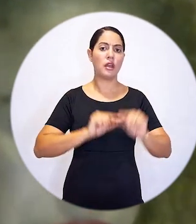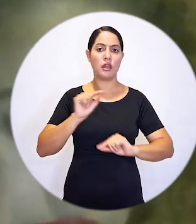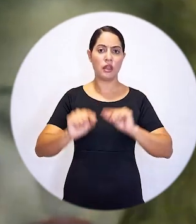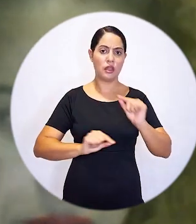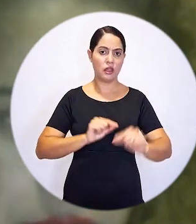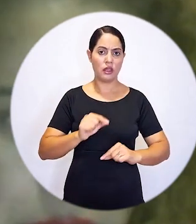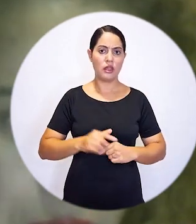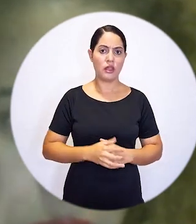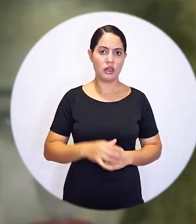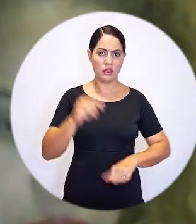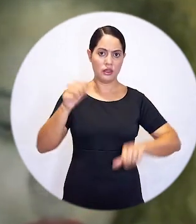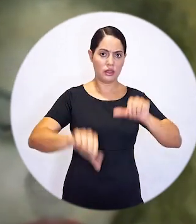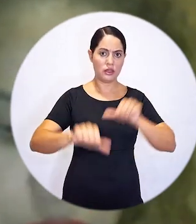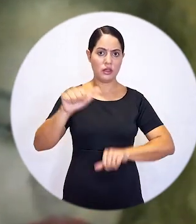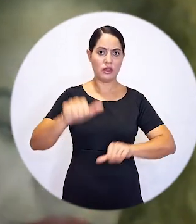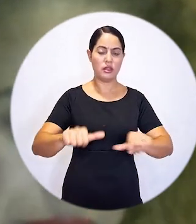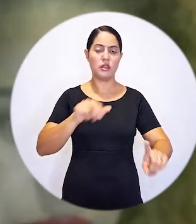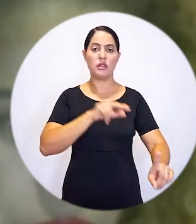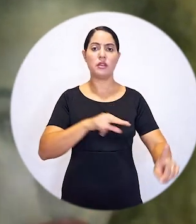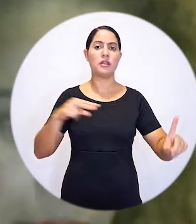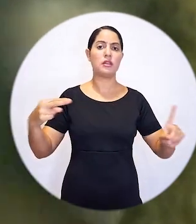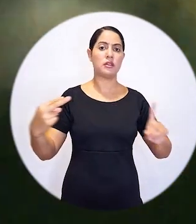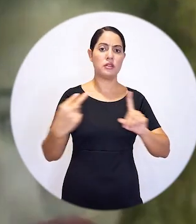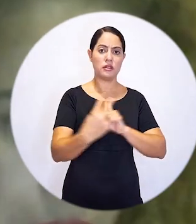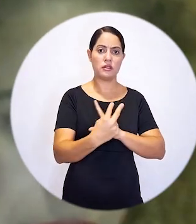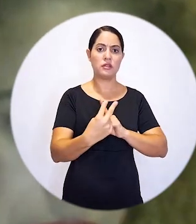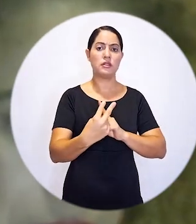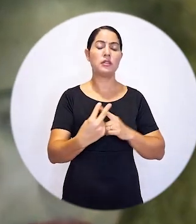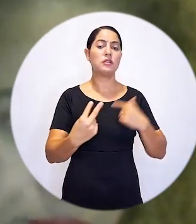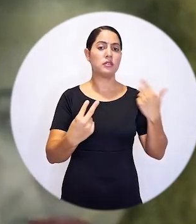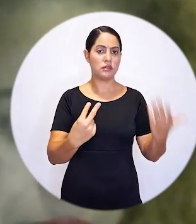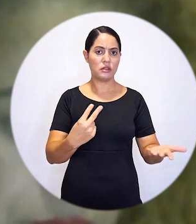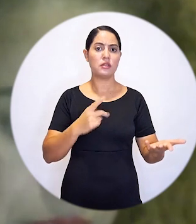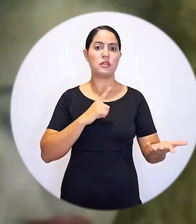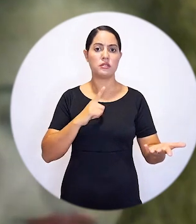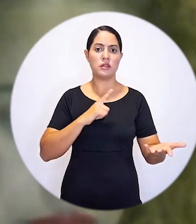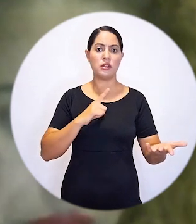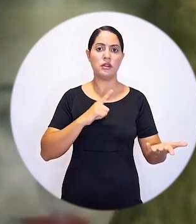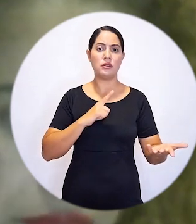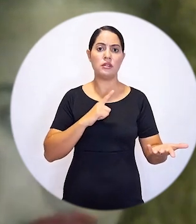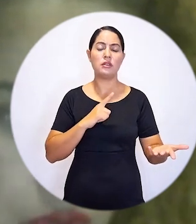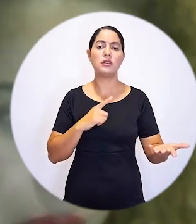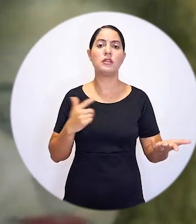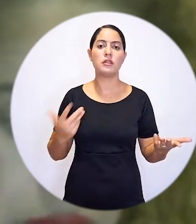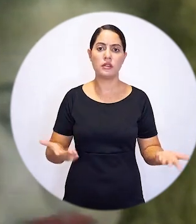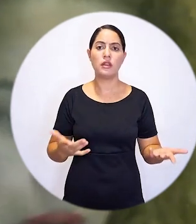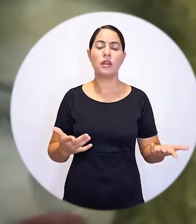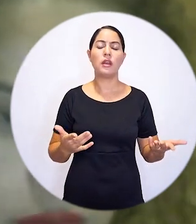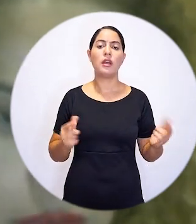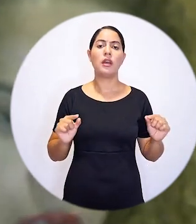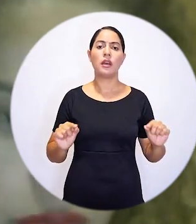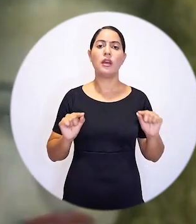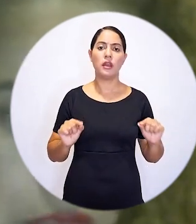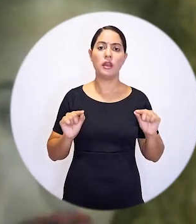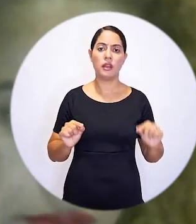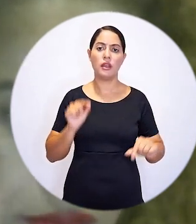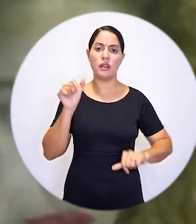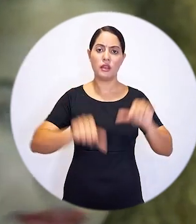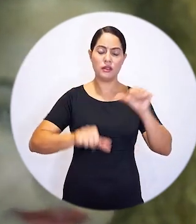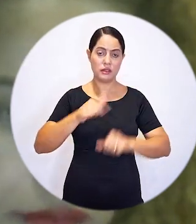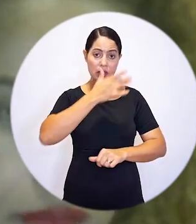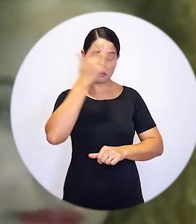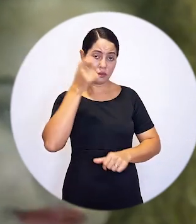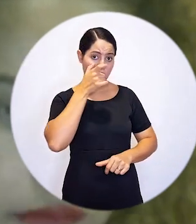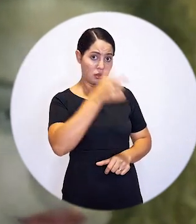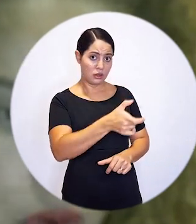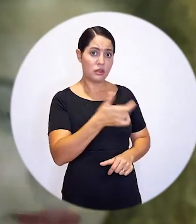da OAB observarão a tramitação e o julgamento com perspectiva de gênero e raça, a ser reconhecida de ofício ou